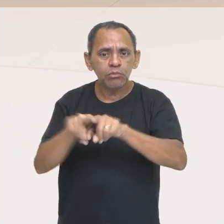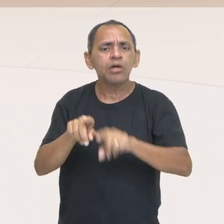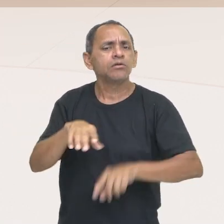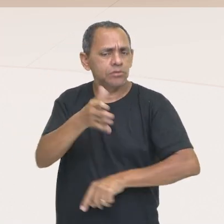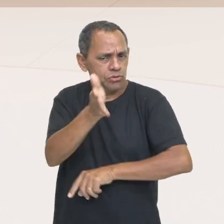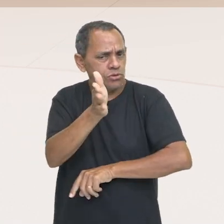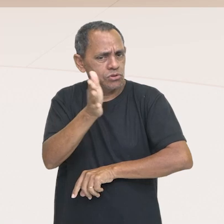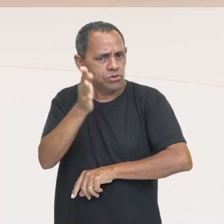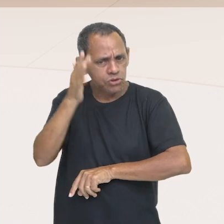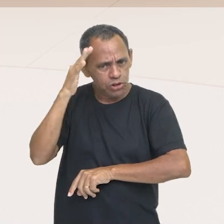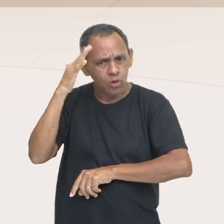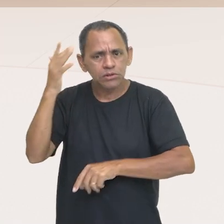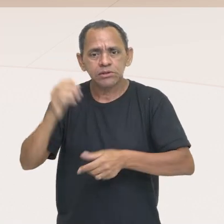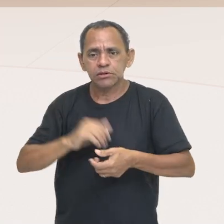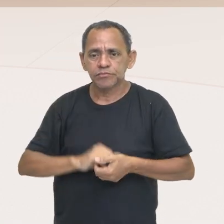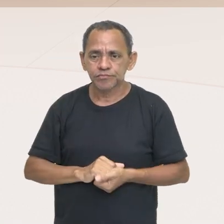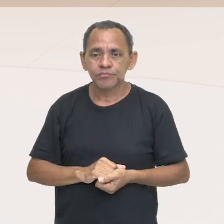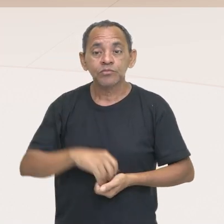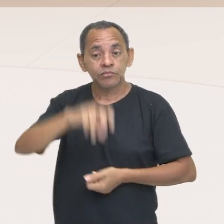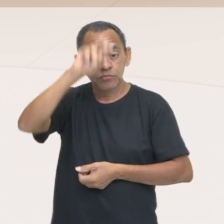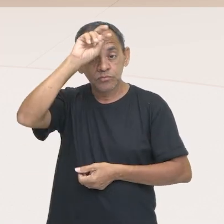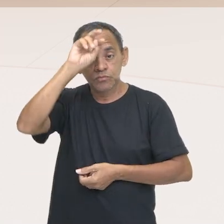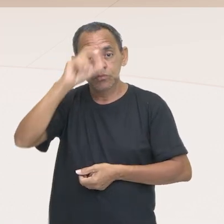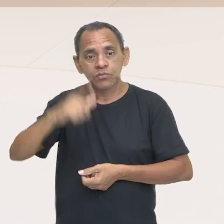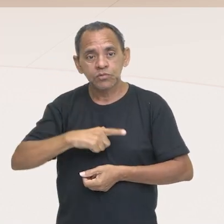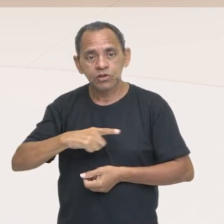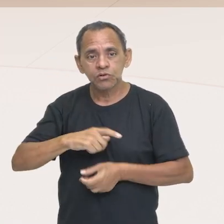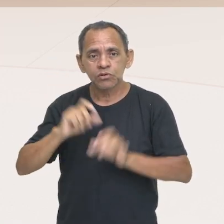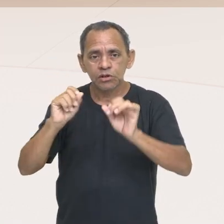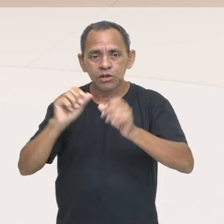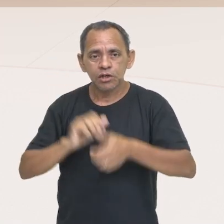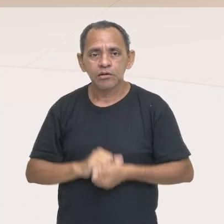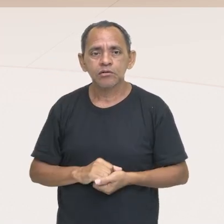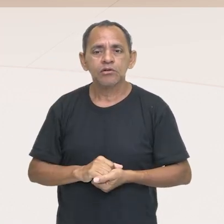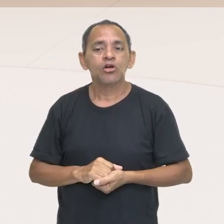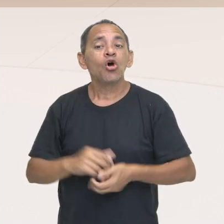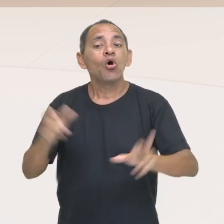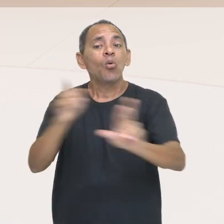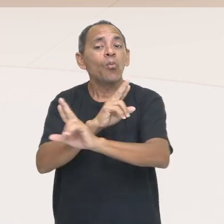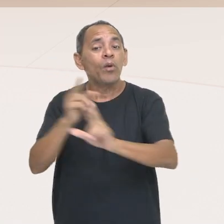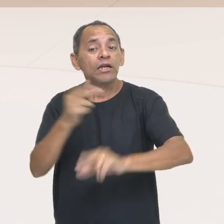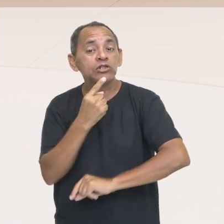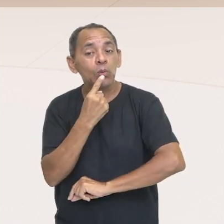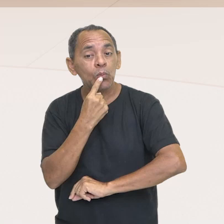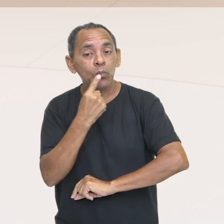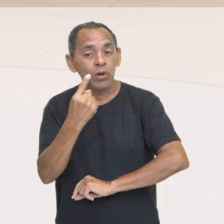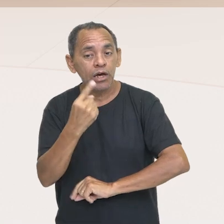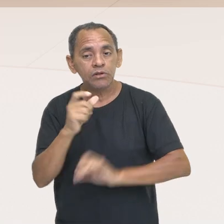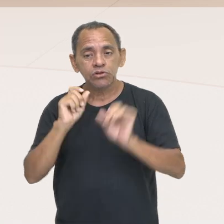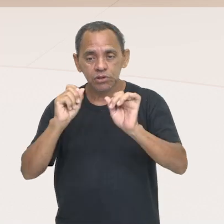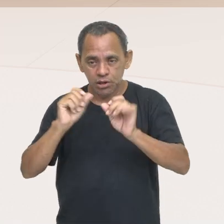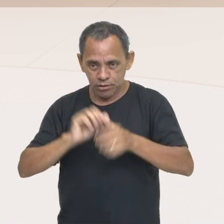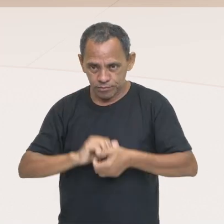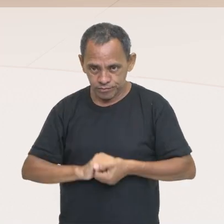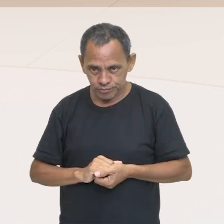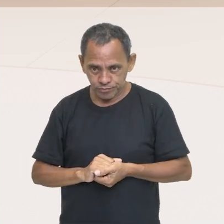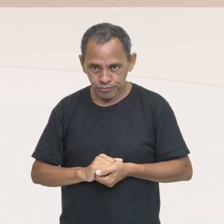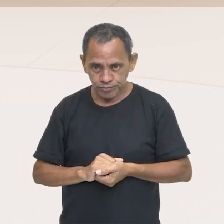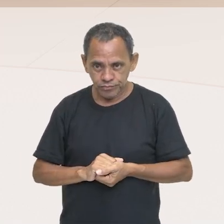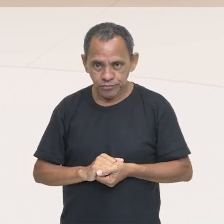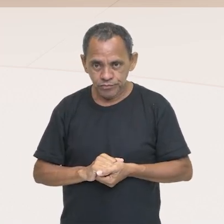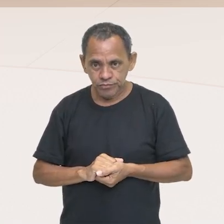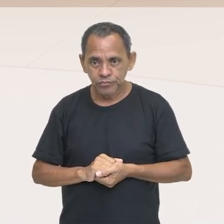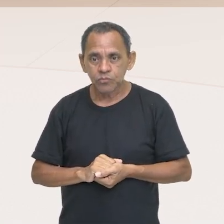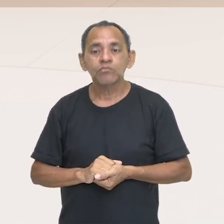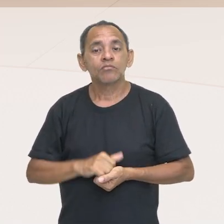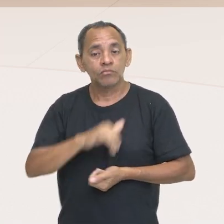Os egípcios, eles vão ter uma relação muito próxima, inclusive, né, com